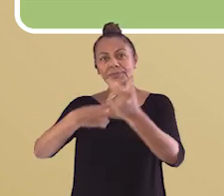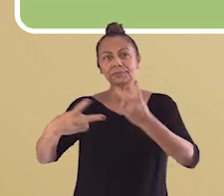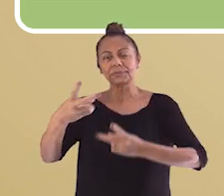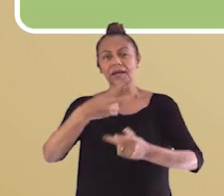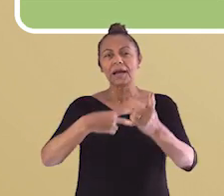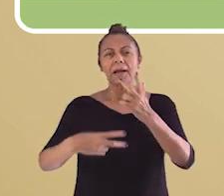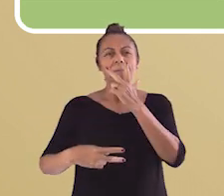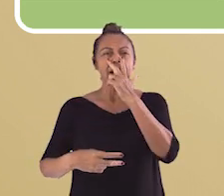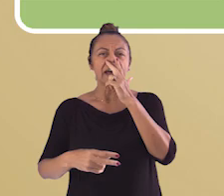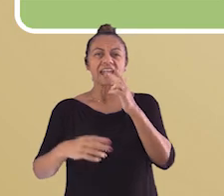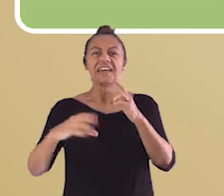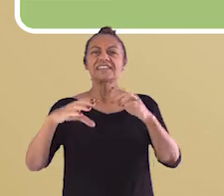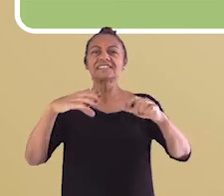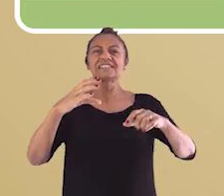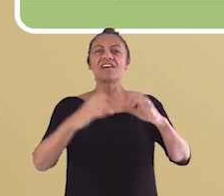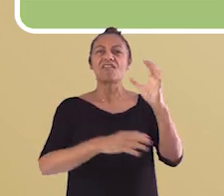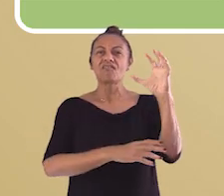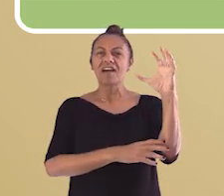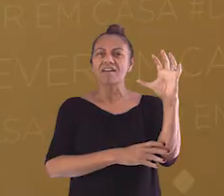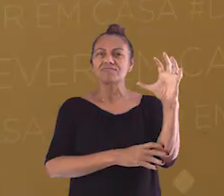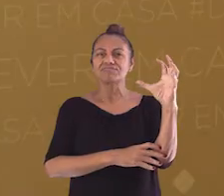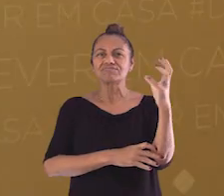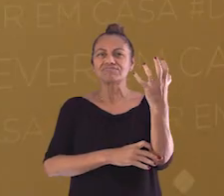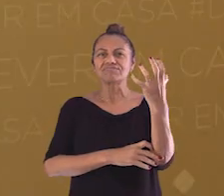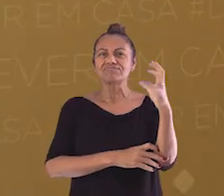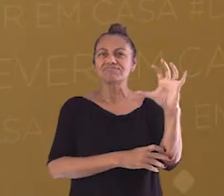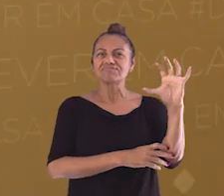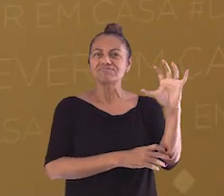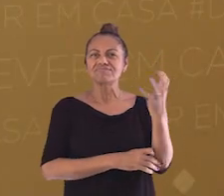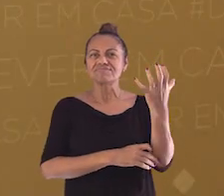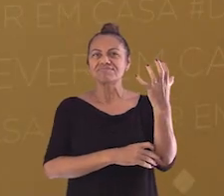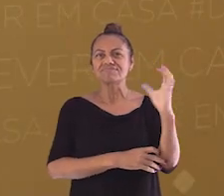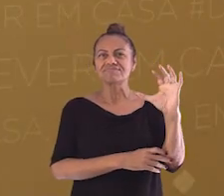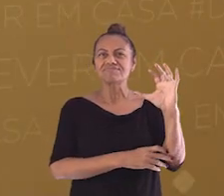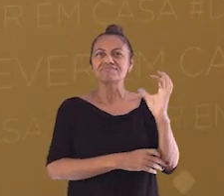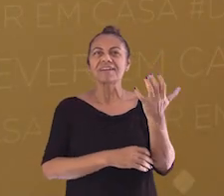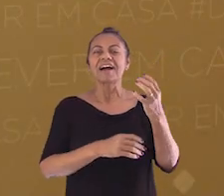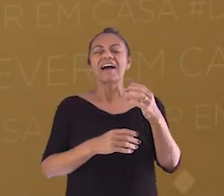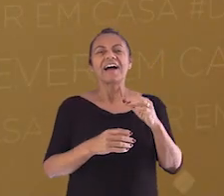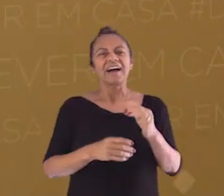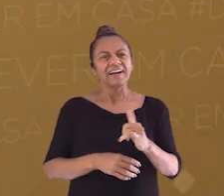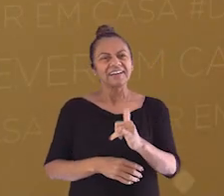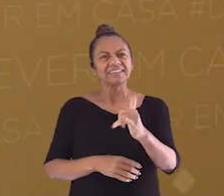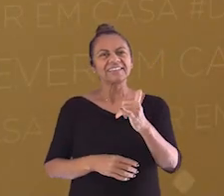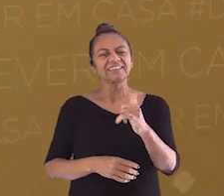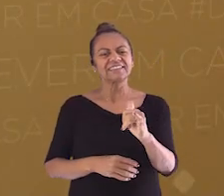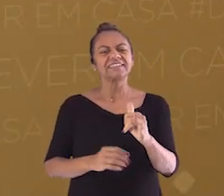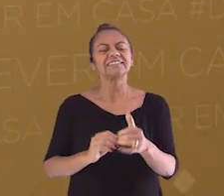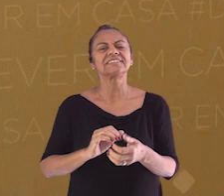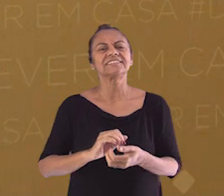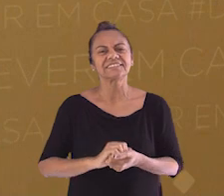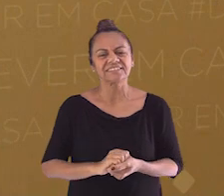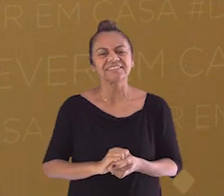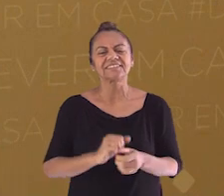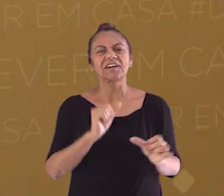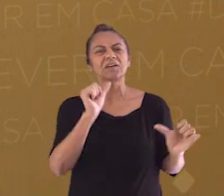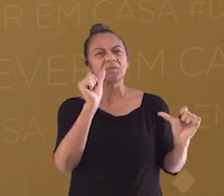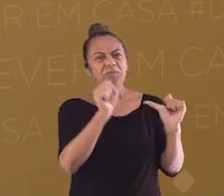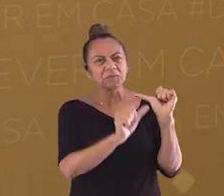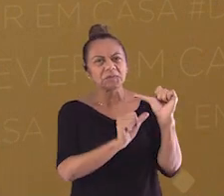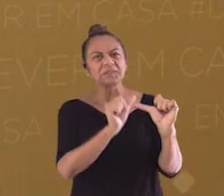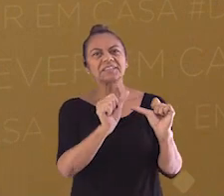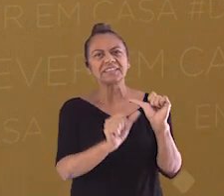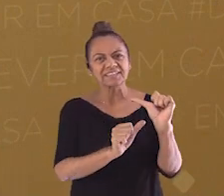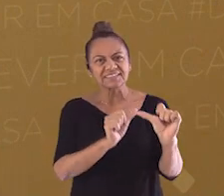um grande ventilador que gera energia. As mudanças na comunicação também foram muito perceptíveis nessa